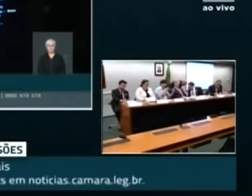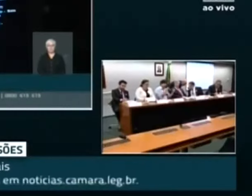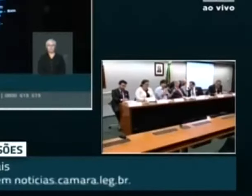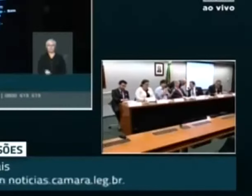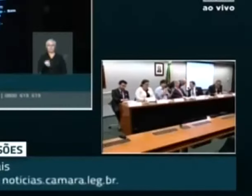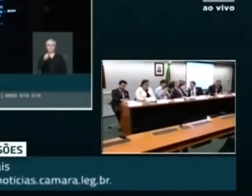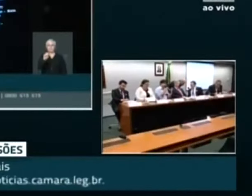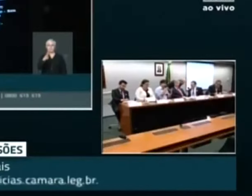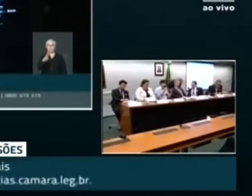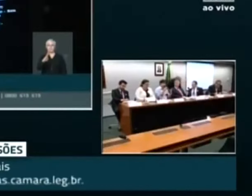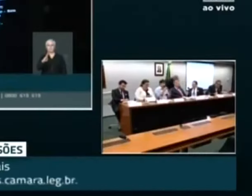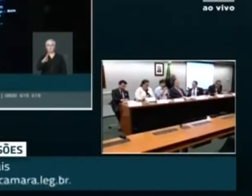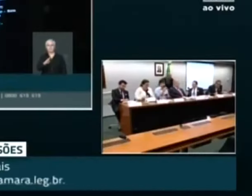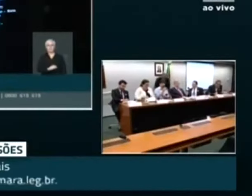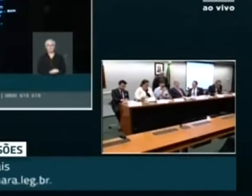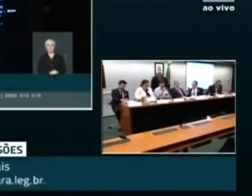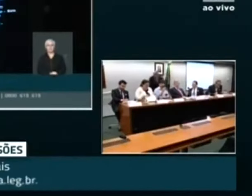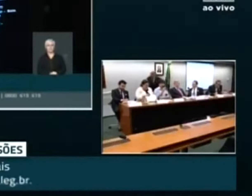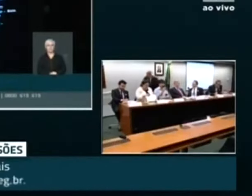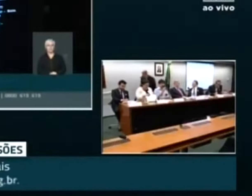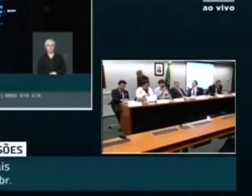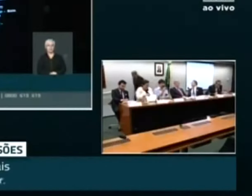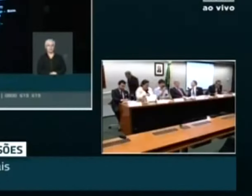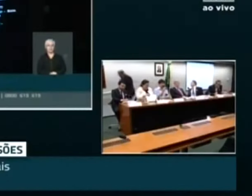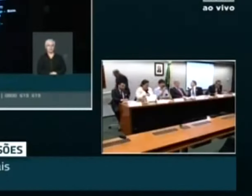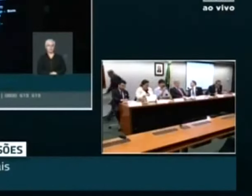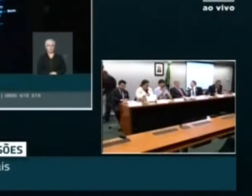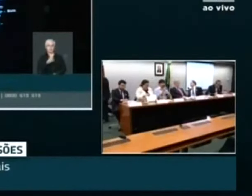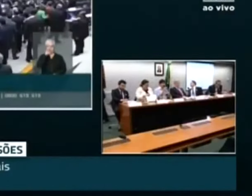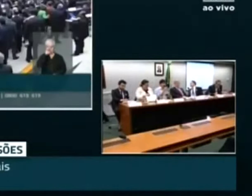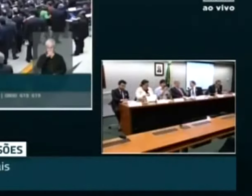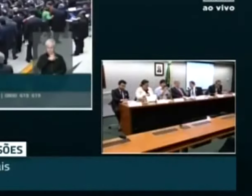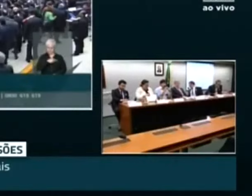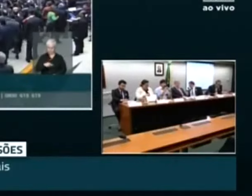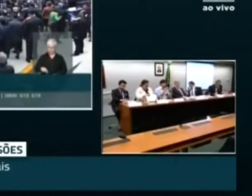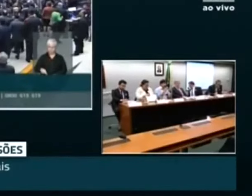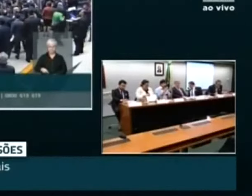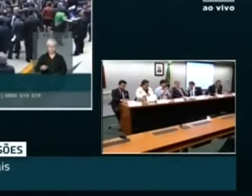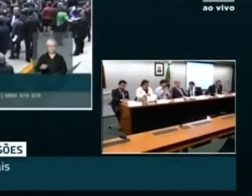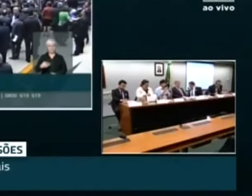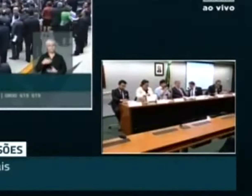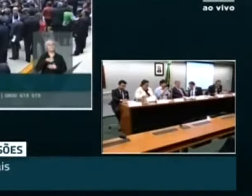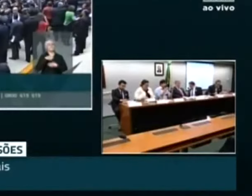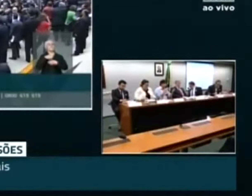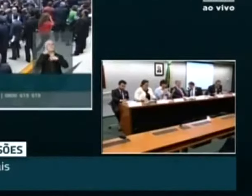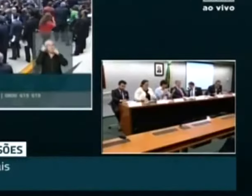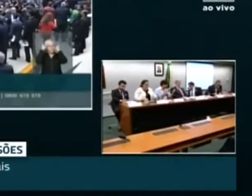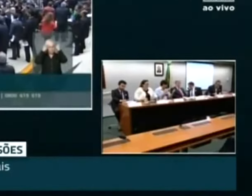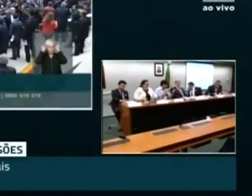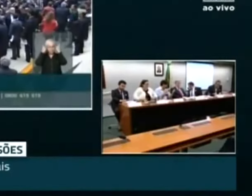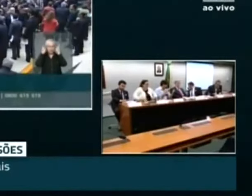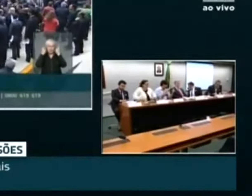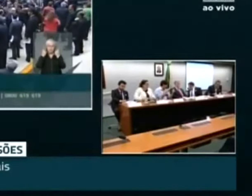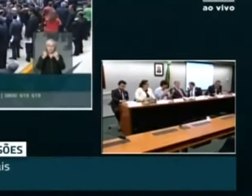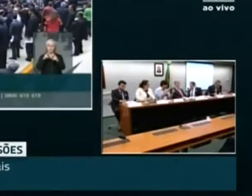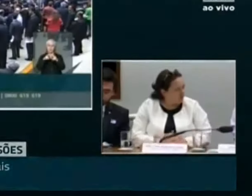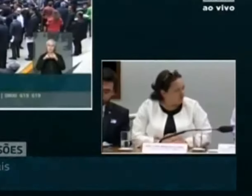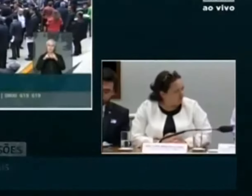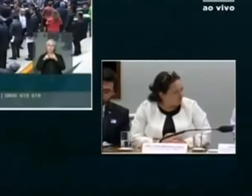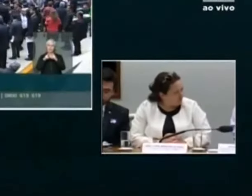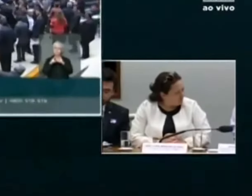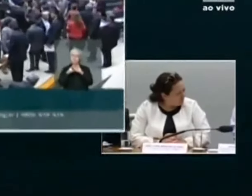contra o PSB. Senhor presidente, o PSB fica muito preocupado realmente com os pequenos estabelecimentos, mas